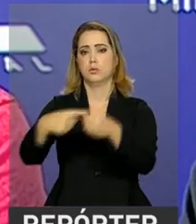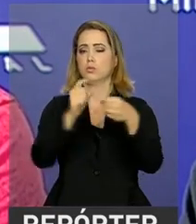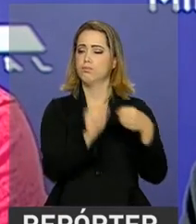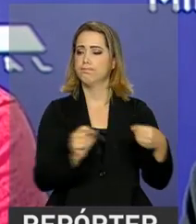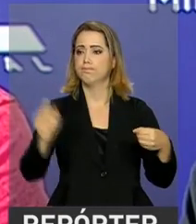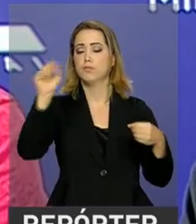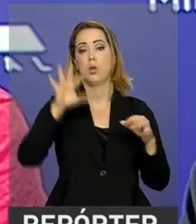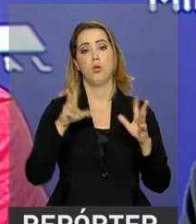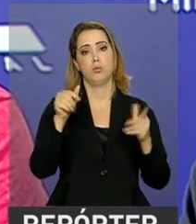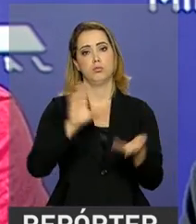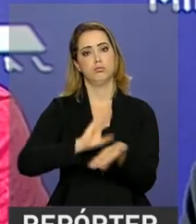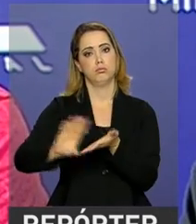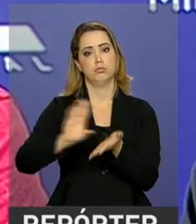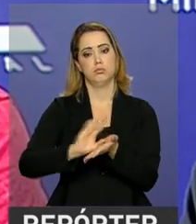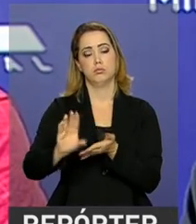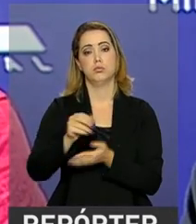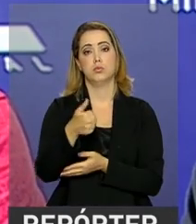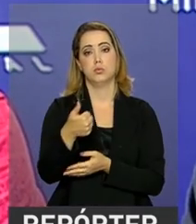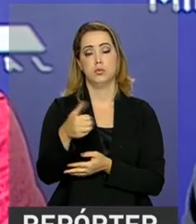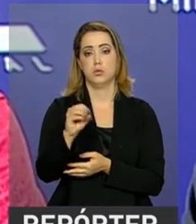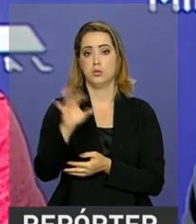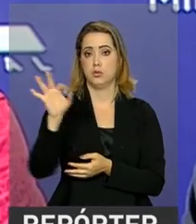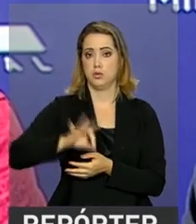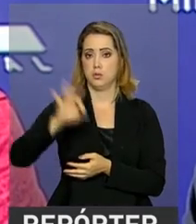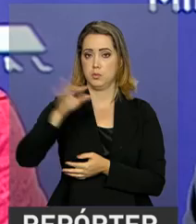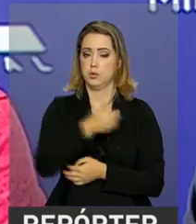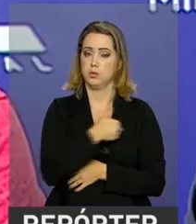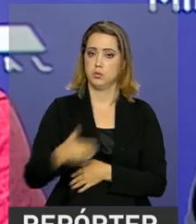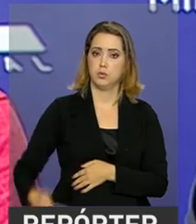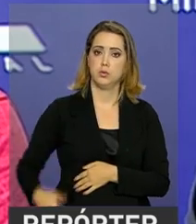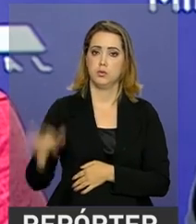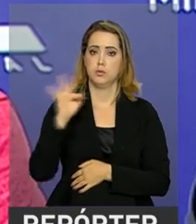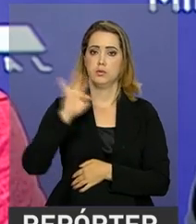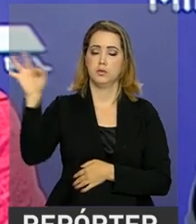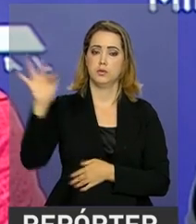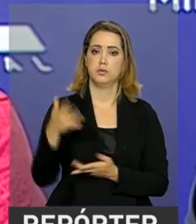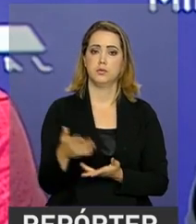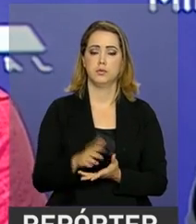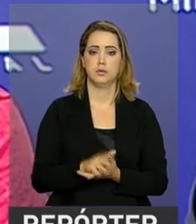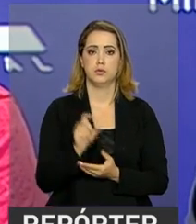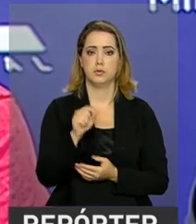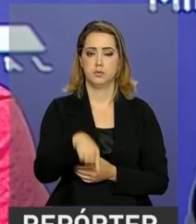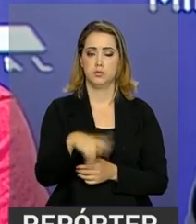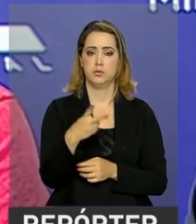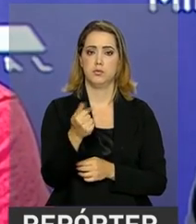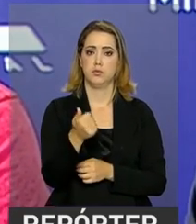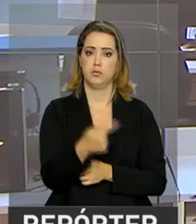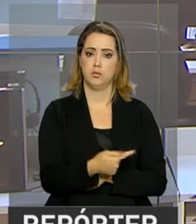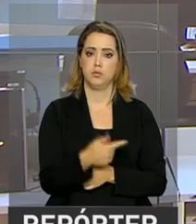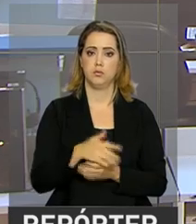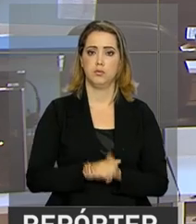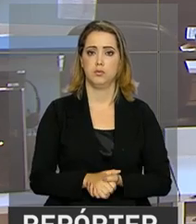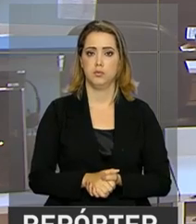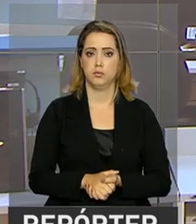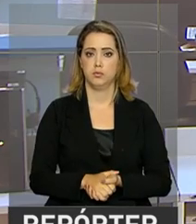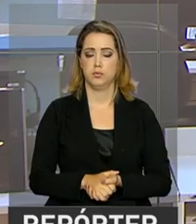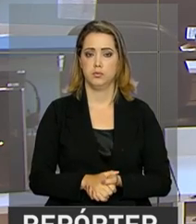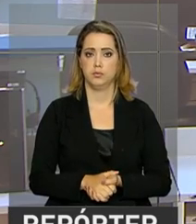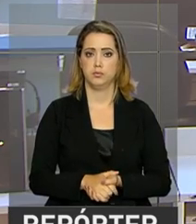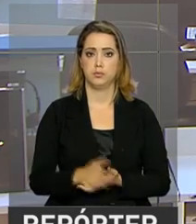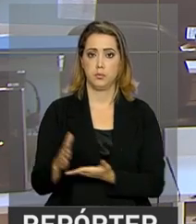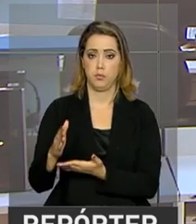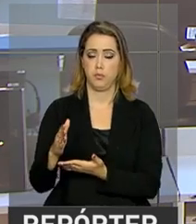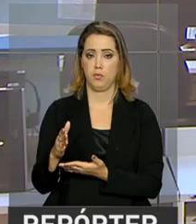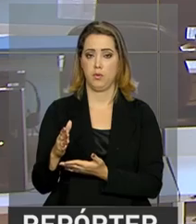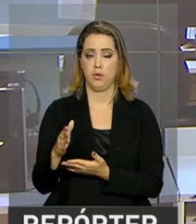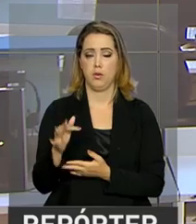o repasse da União que diz respeito ao exercício fiscal de 2017. A